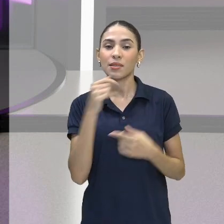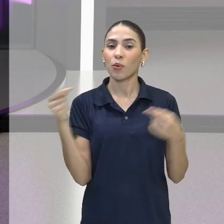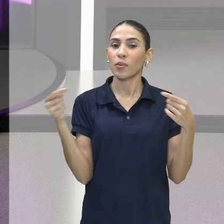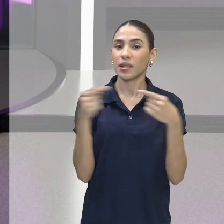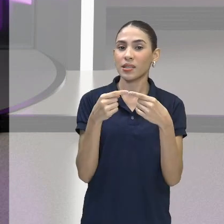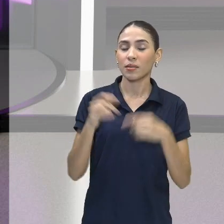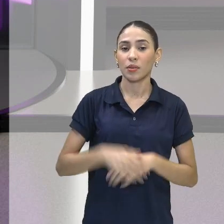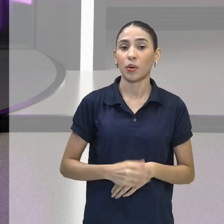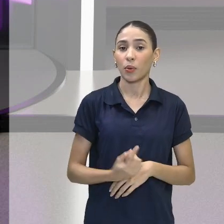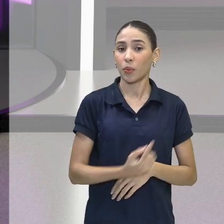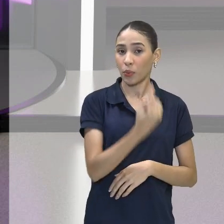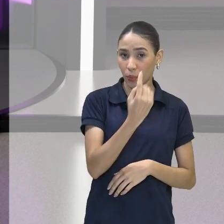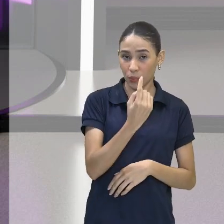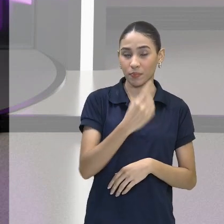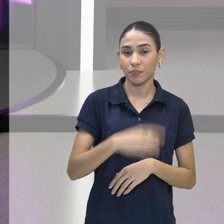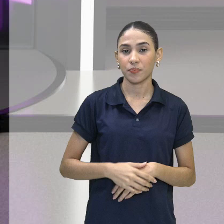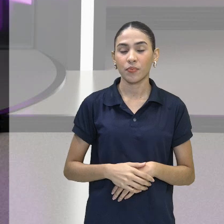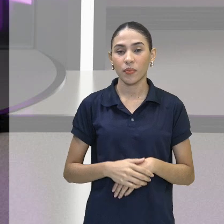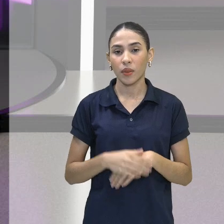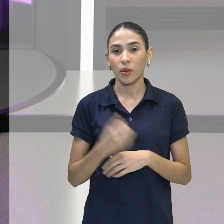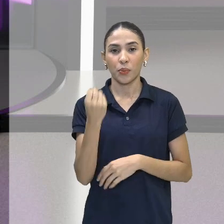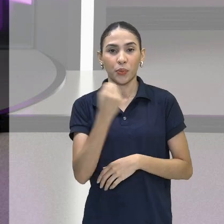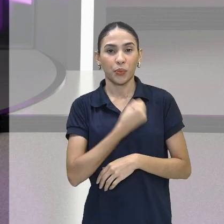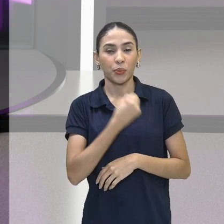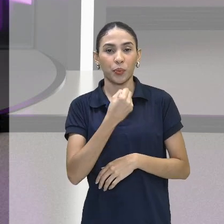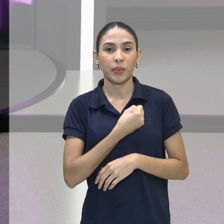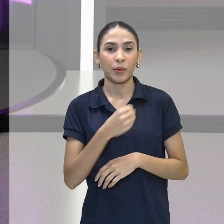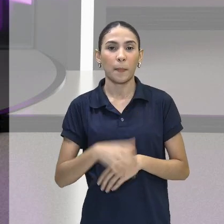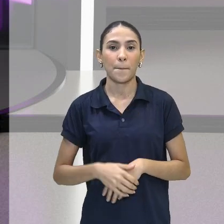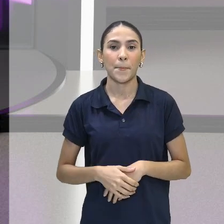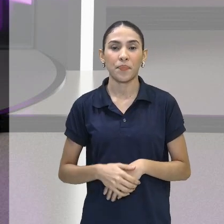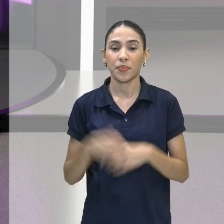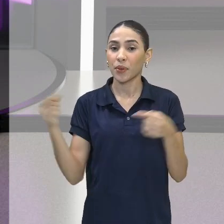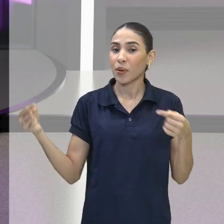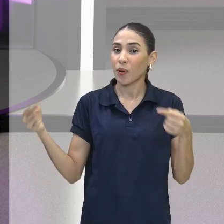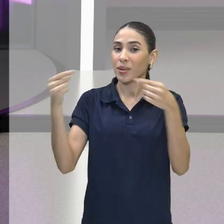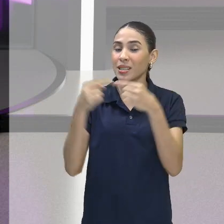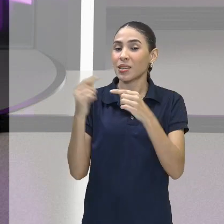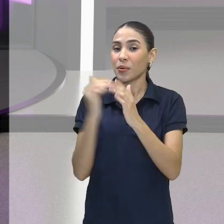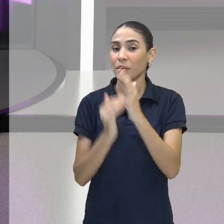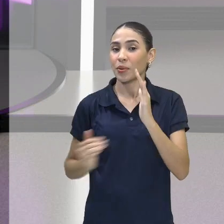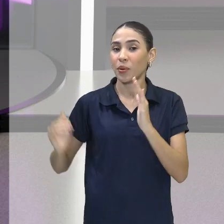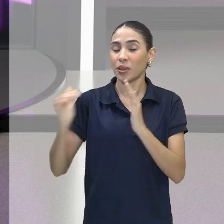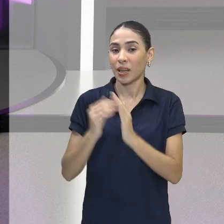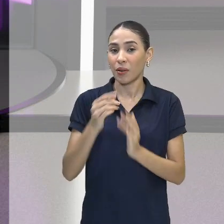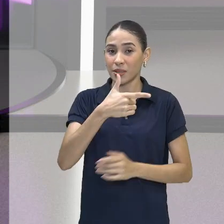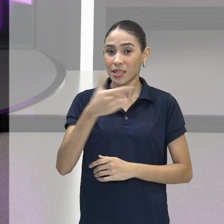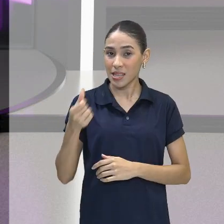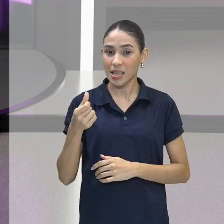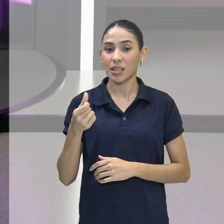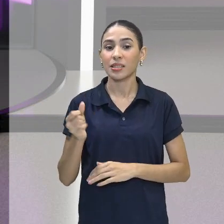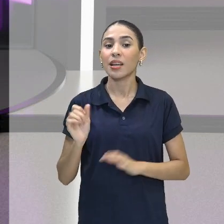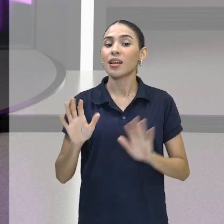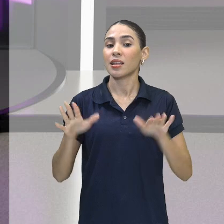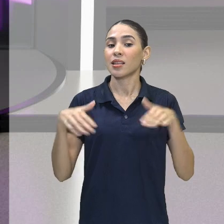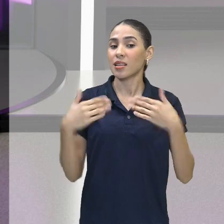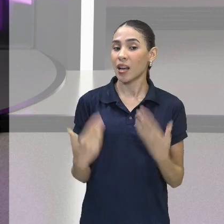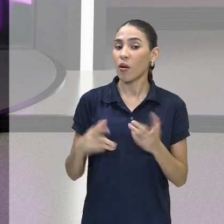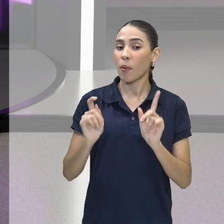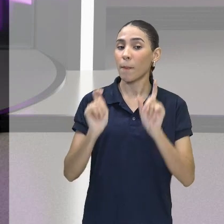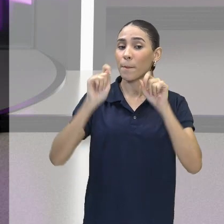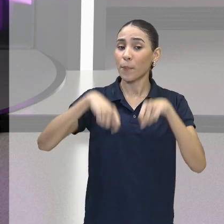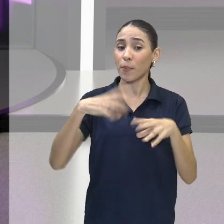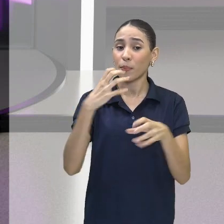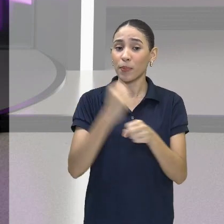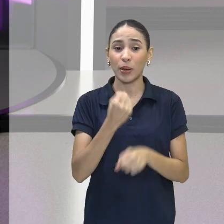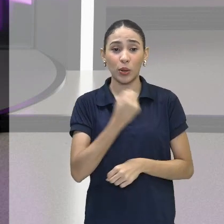possíveis, é 1 e o número de combinações totais são 16. Logo, a probabilidade de